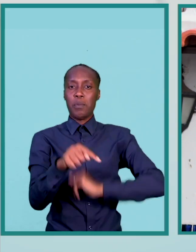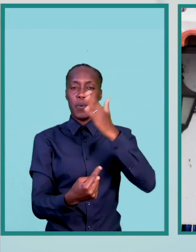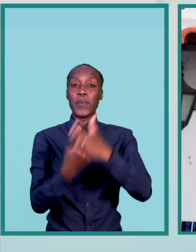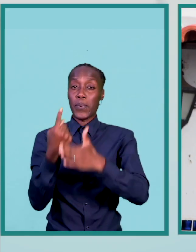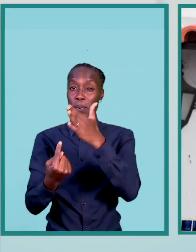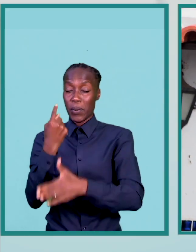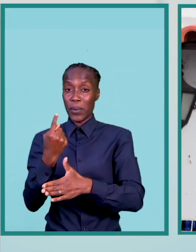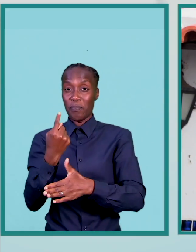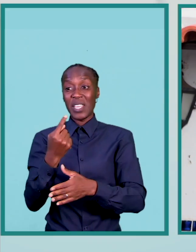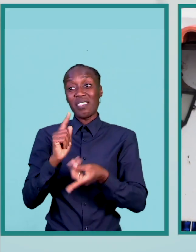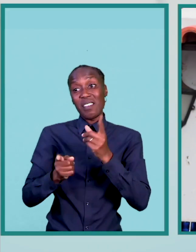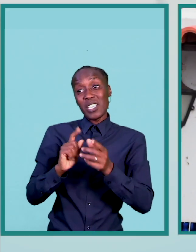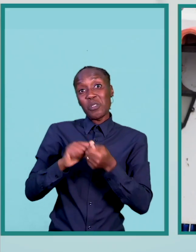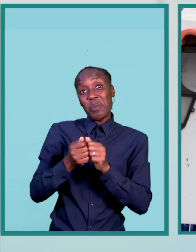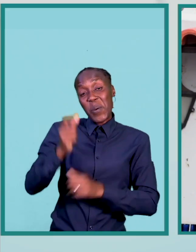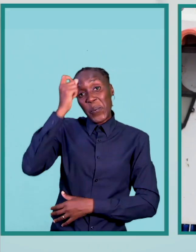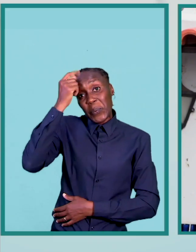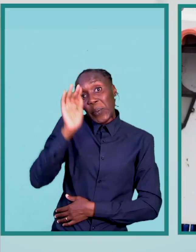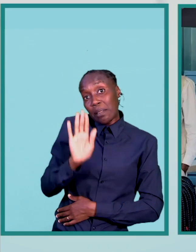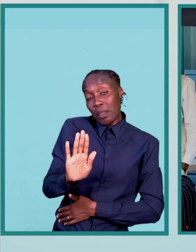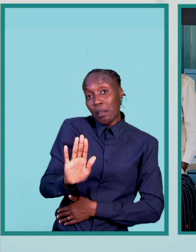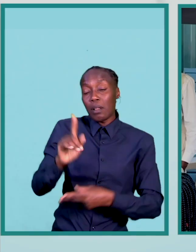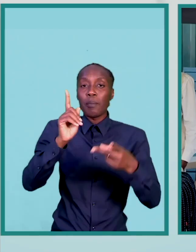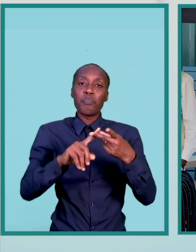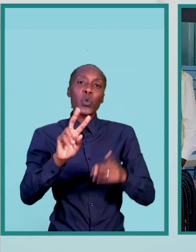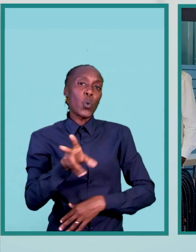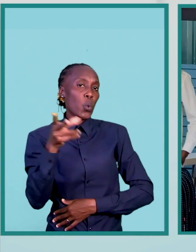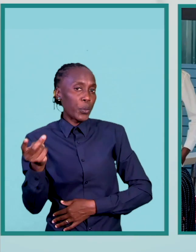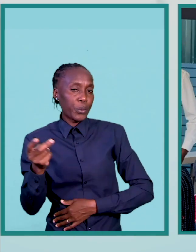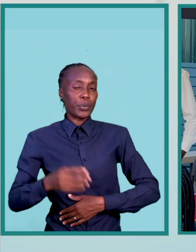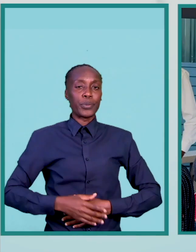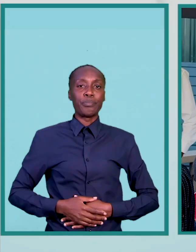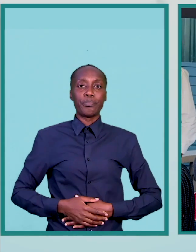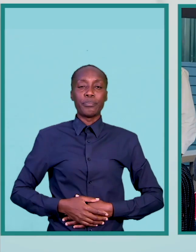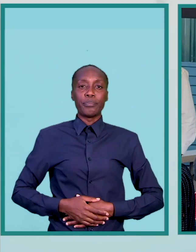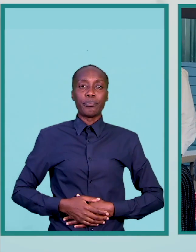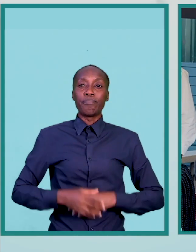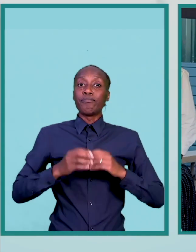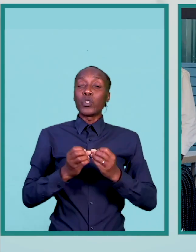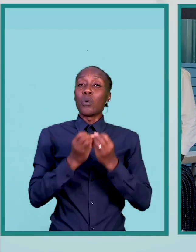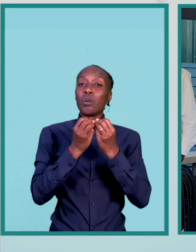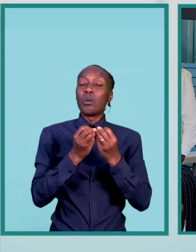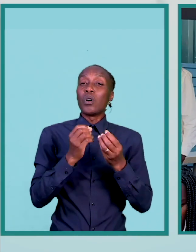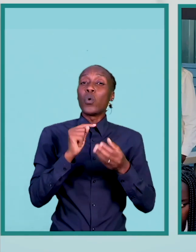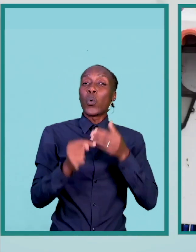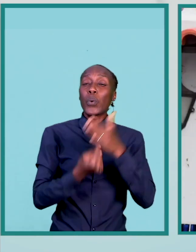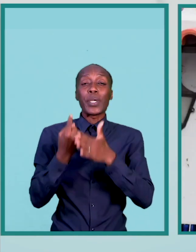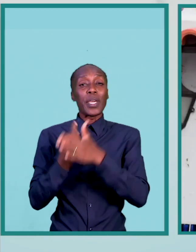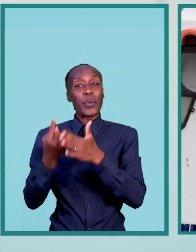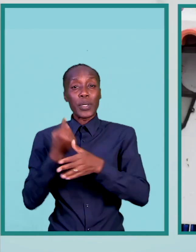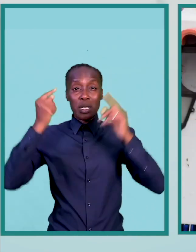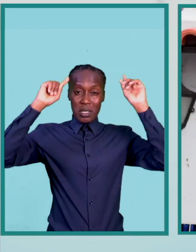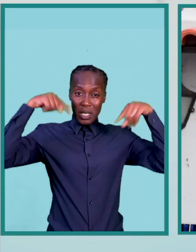e podem ter algumas causas como tradicionais, culturais, etc. E